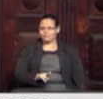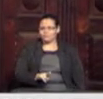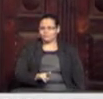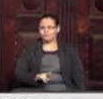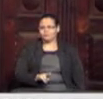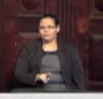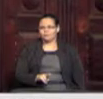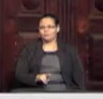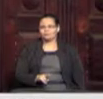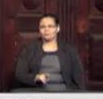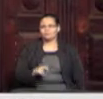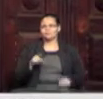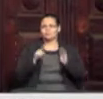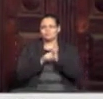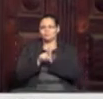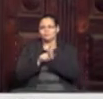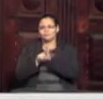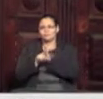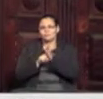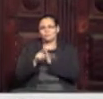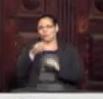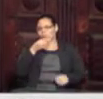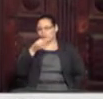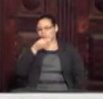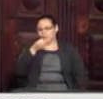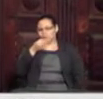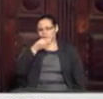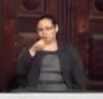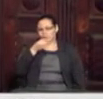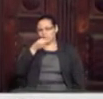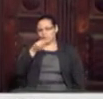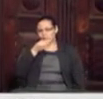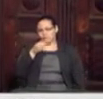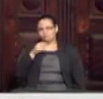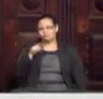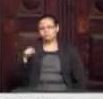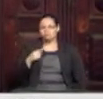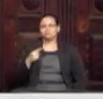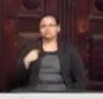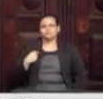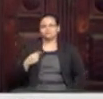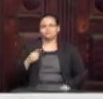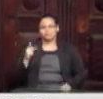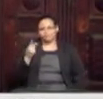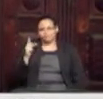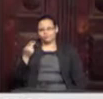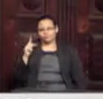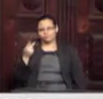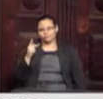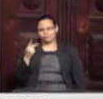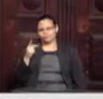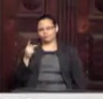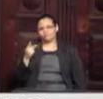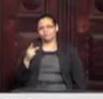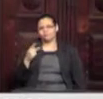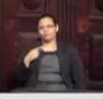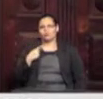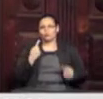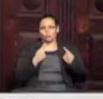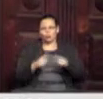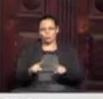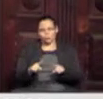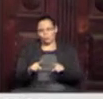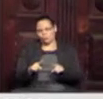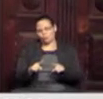à pesquisa de opinião que se manifesta historicamente contra